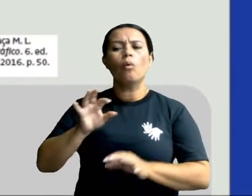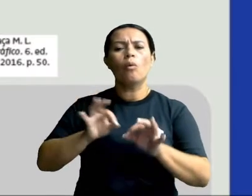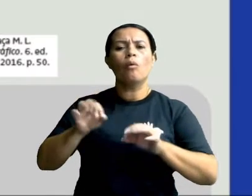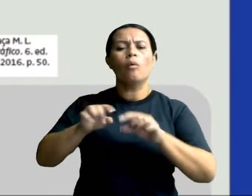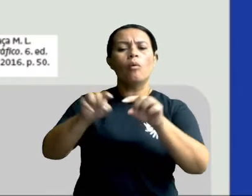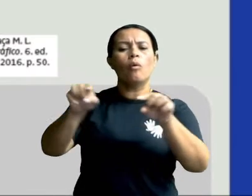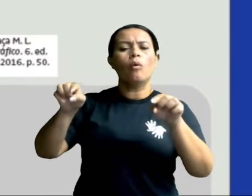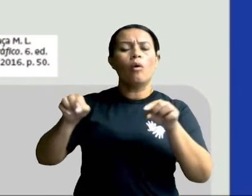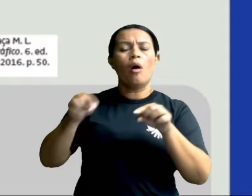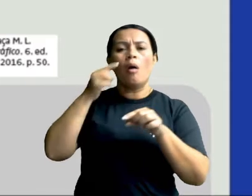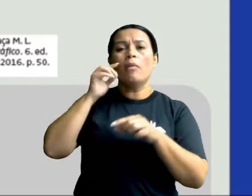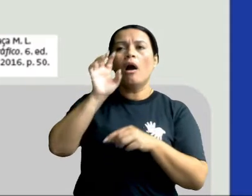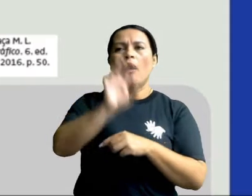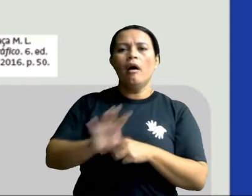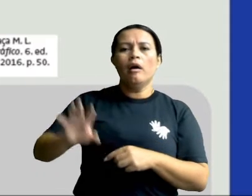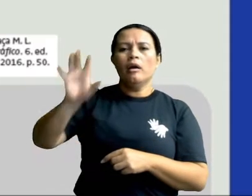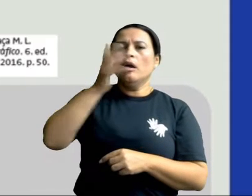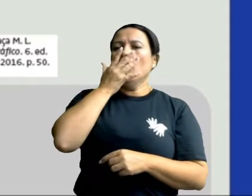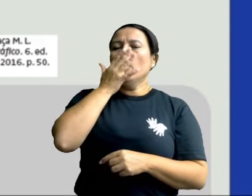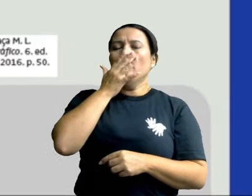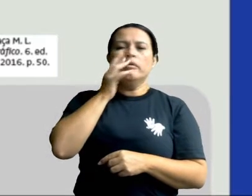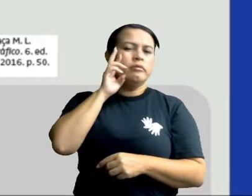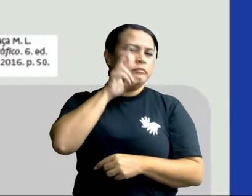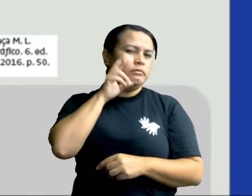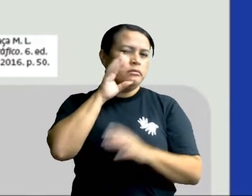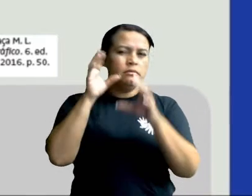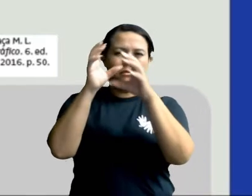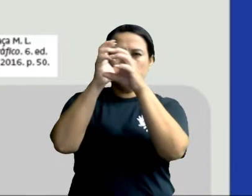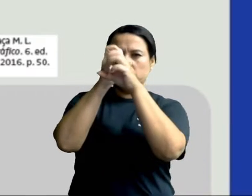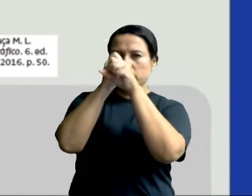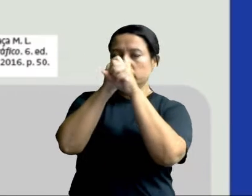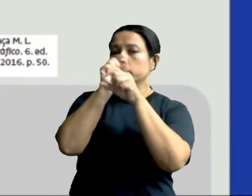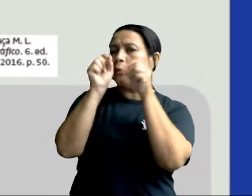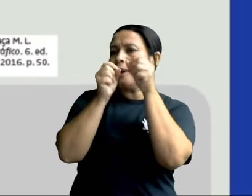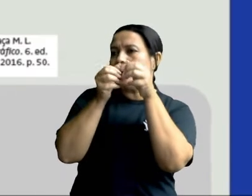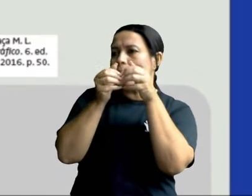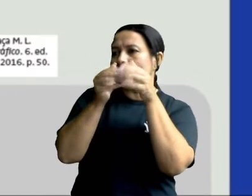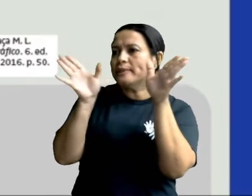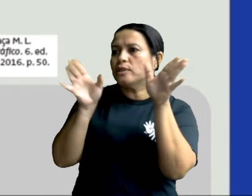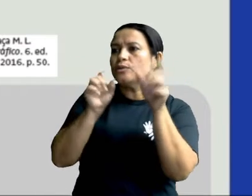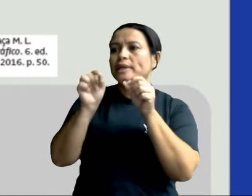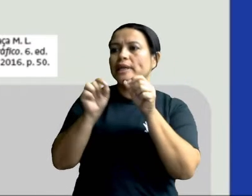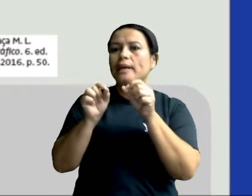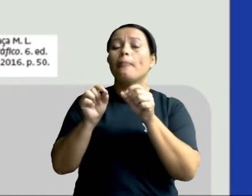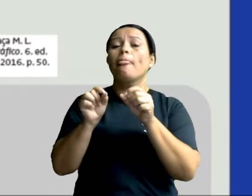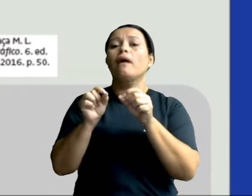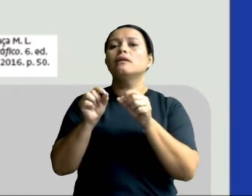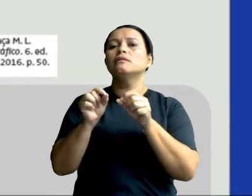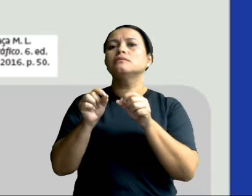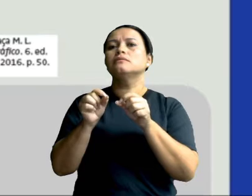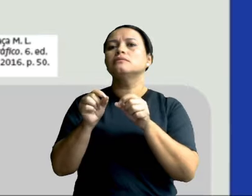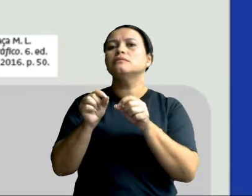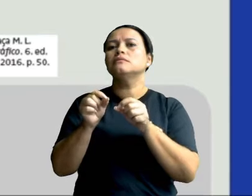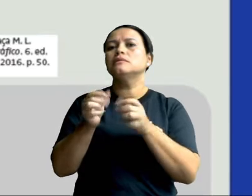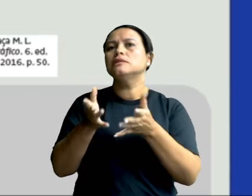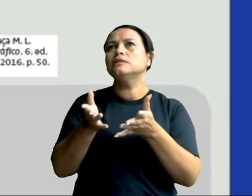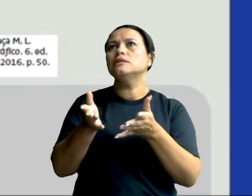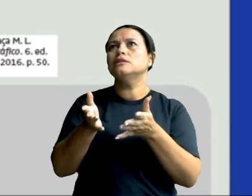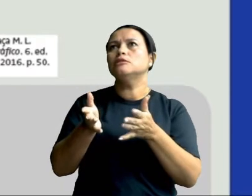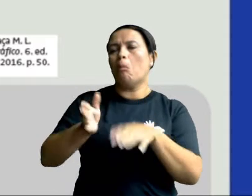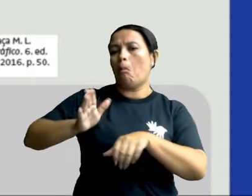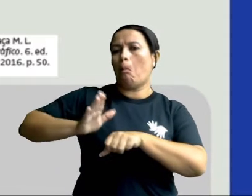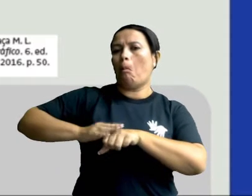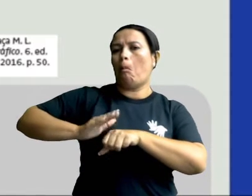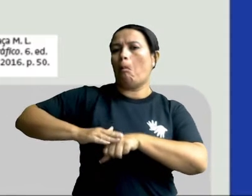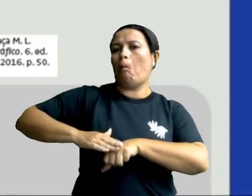zona mais escura aqui, rosa, no litoral, um espaço de abertura econômica para modernização. E